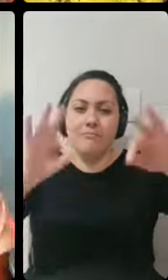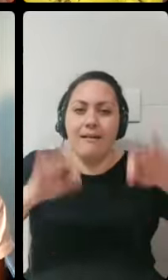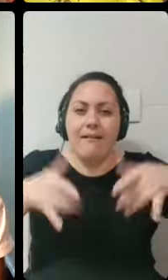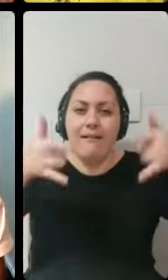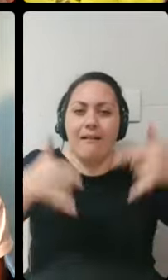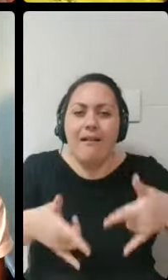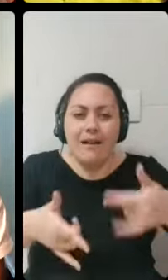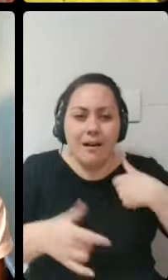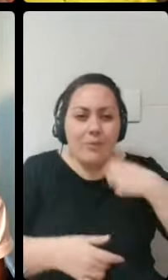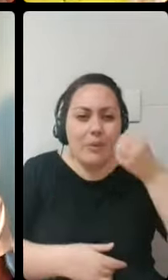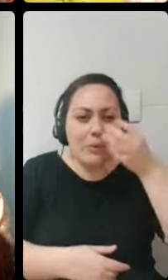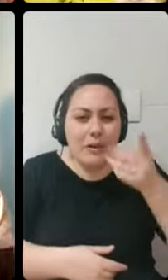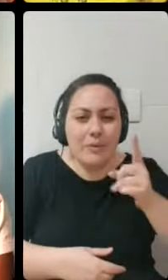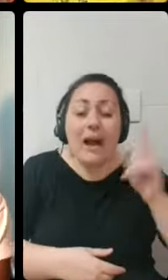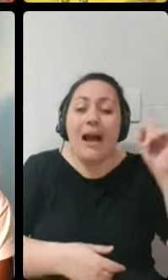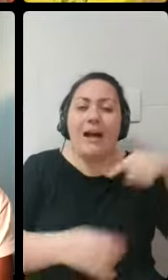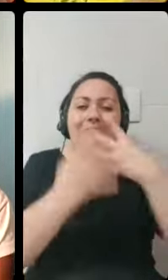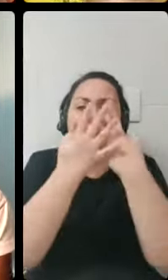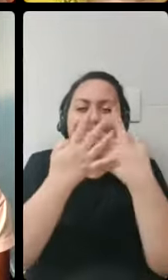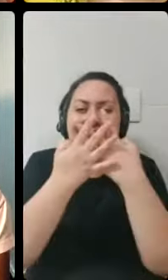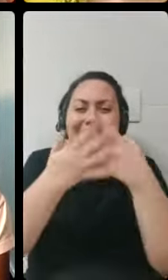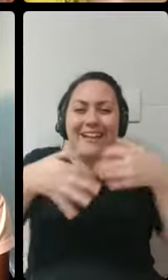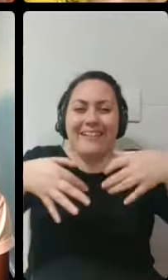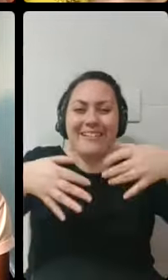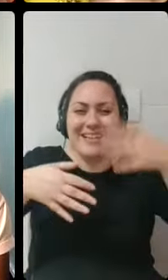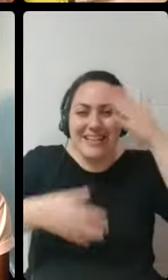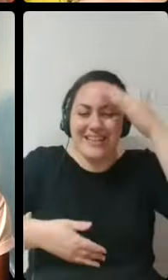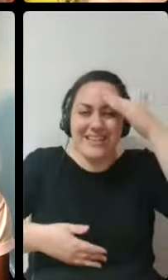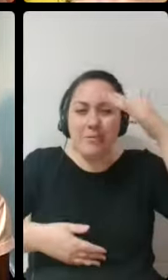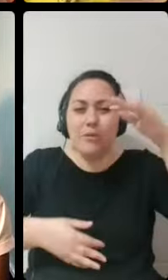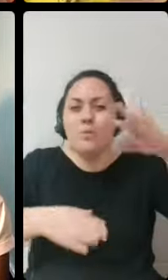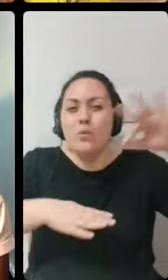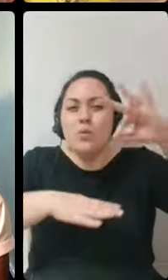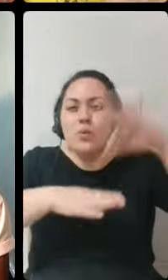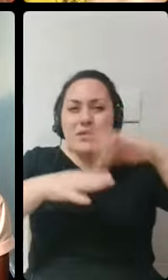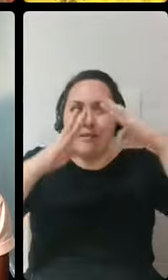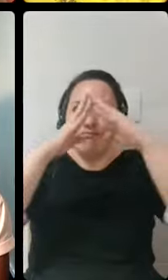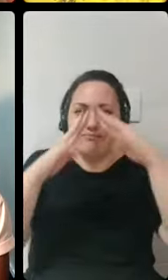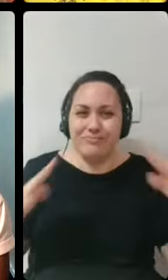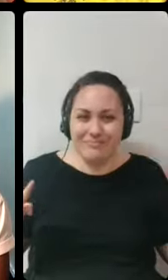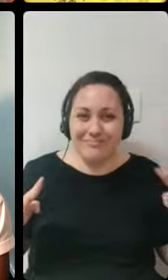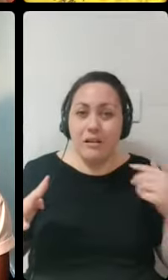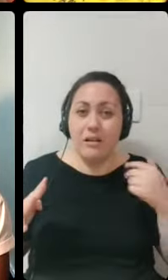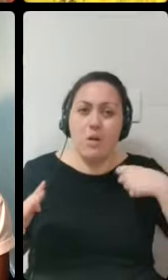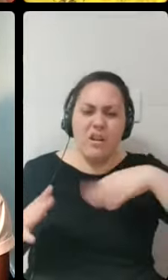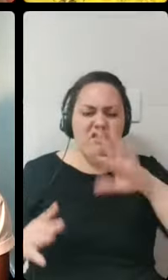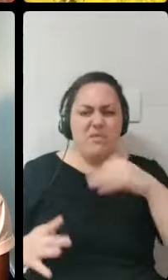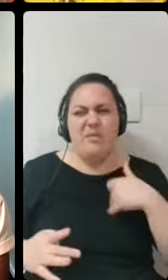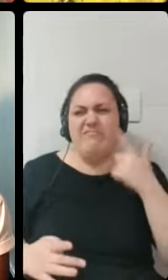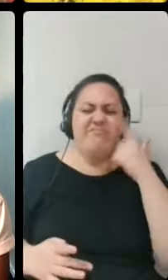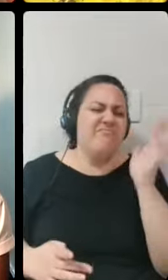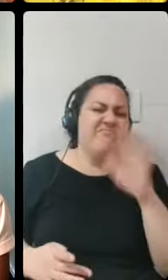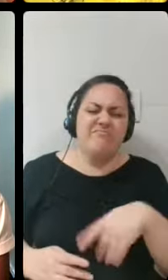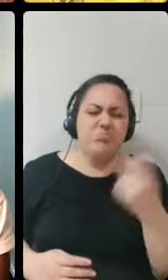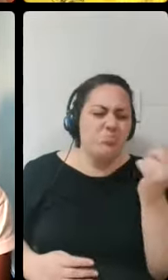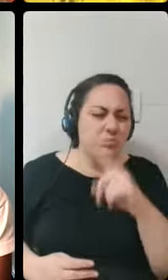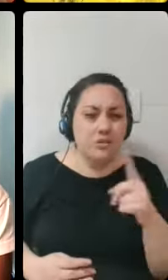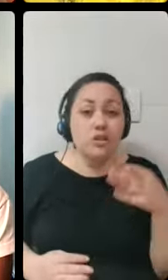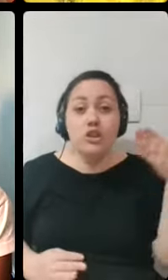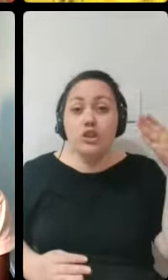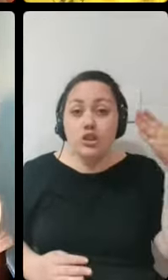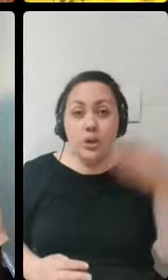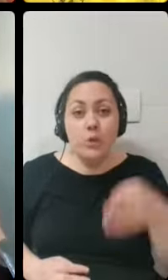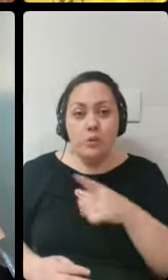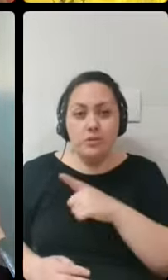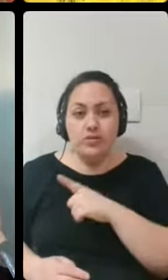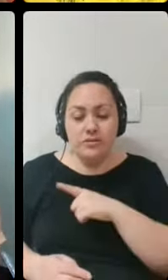em inglês? Mosquiteiro? Mosquiteiro, isso aí. E a gente, não, que mais? Pra que isso? E aí a gente chegou lá, né? A gente tinha os colchões no